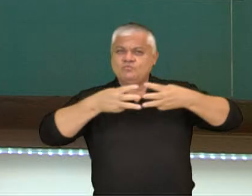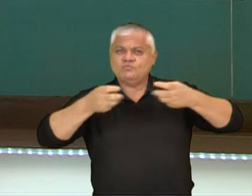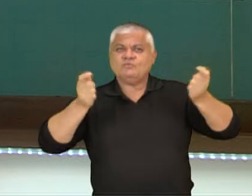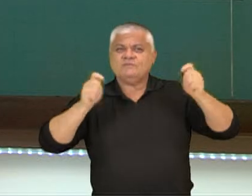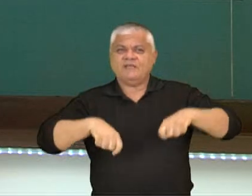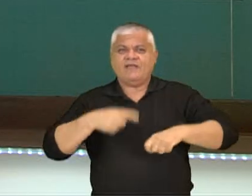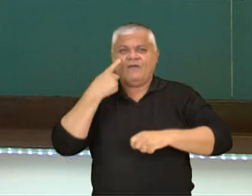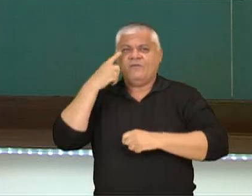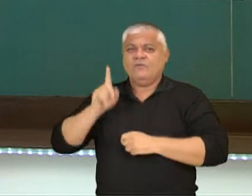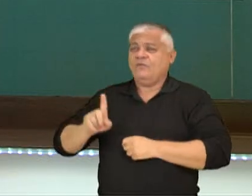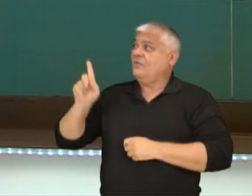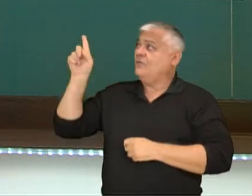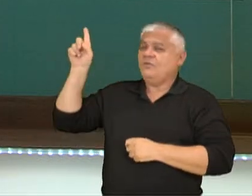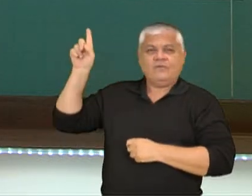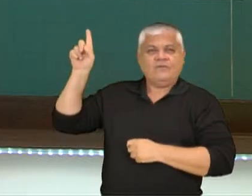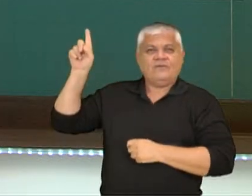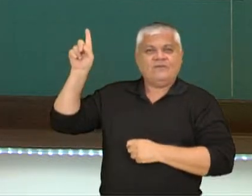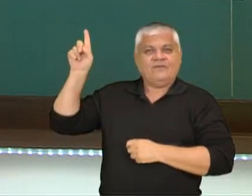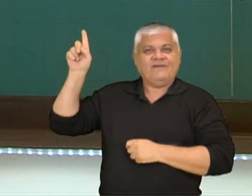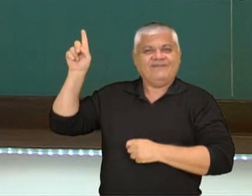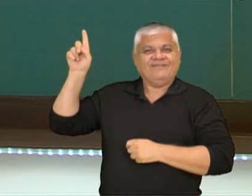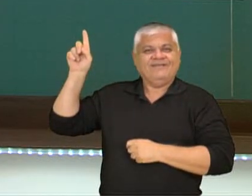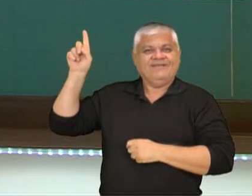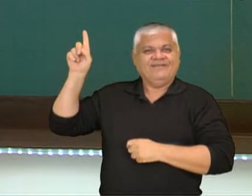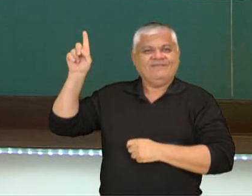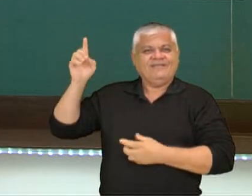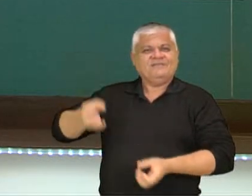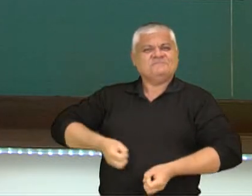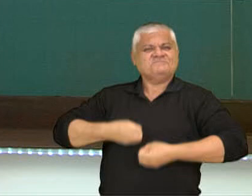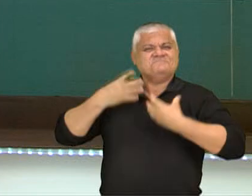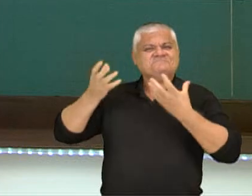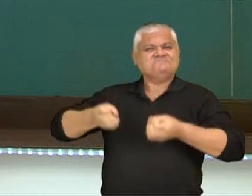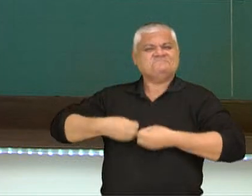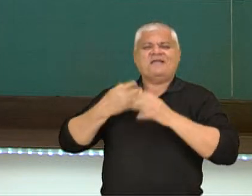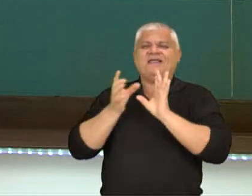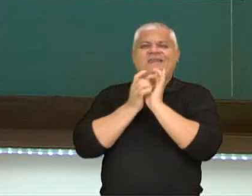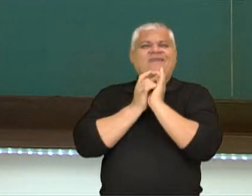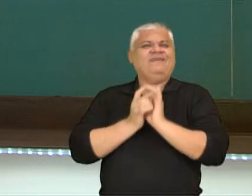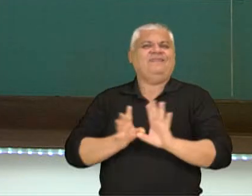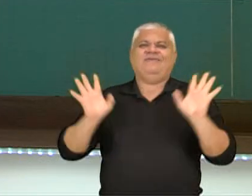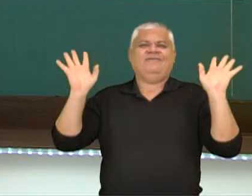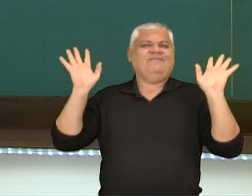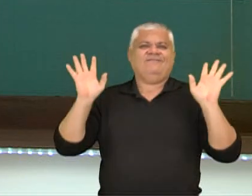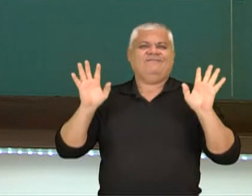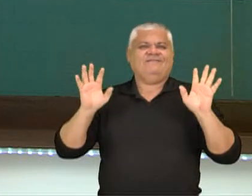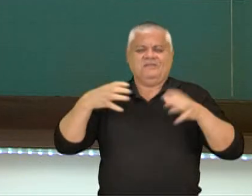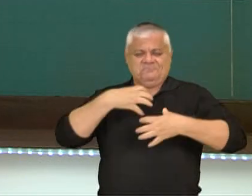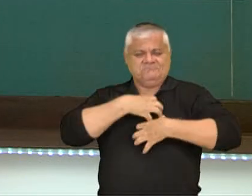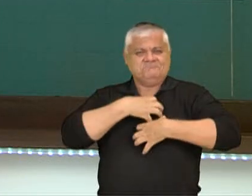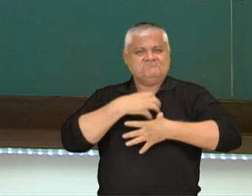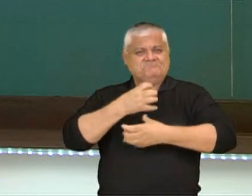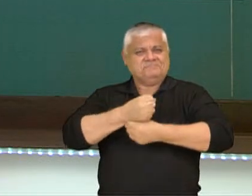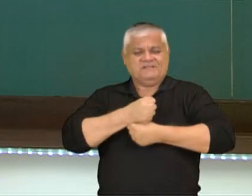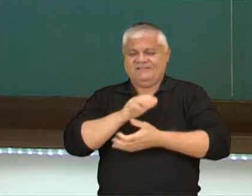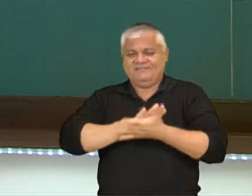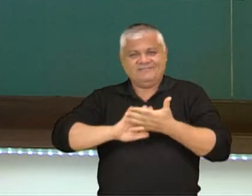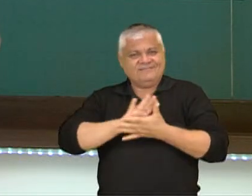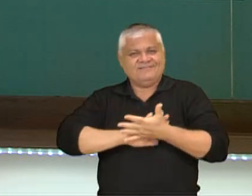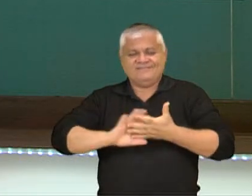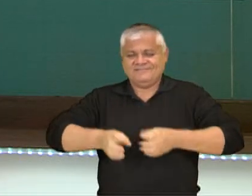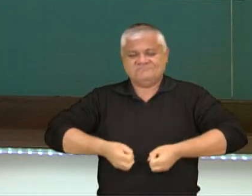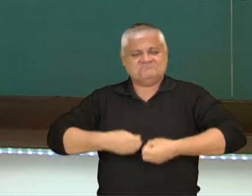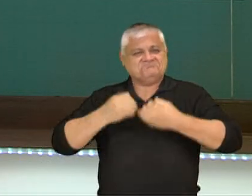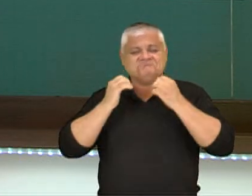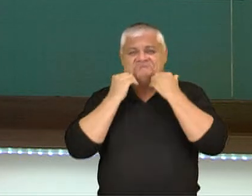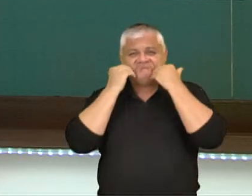essa imagem, né? Porque é a imagem de uma pessoa que está se expressando, se divertindo, demonstrando seus sentimentos, suas emoções, sem vergonha alguma. A